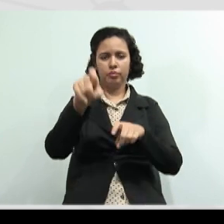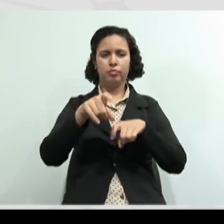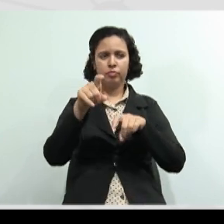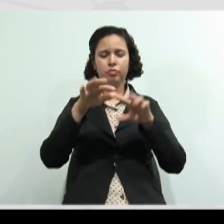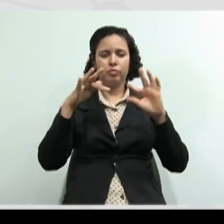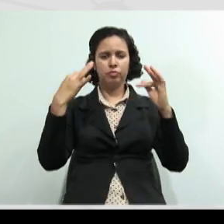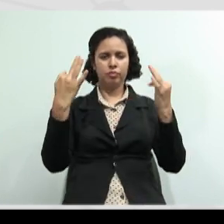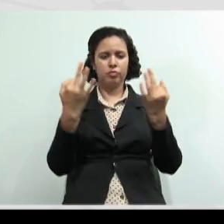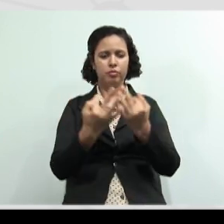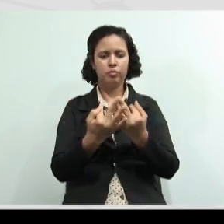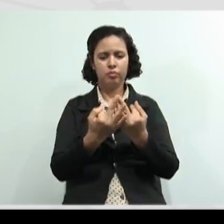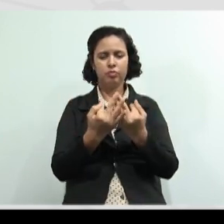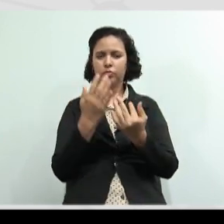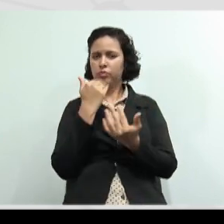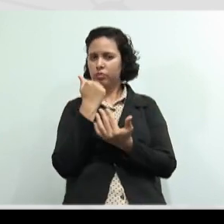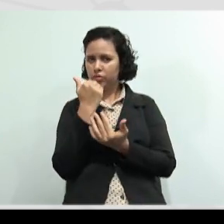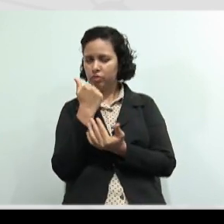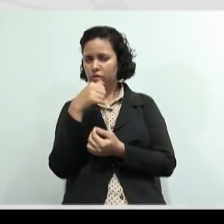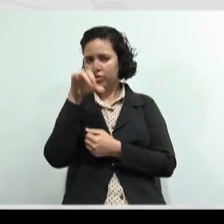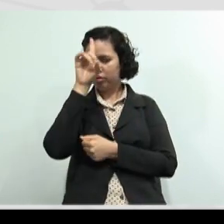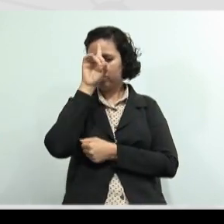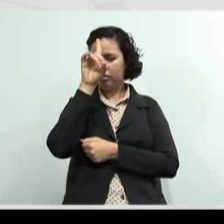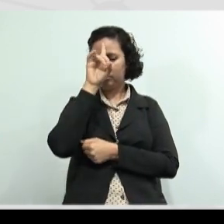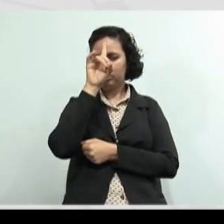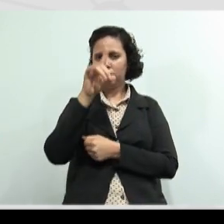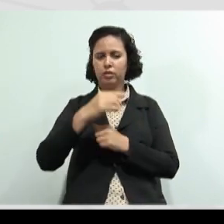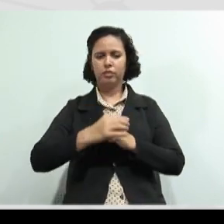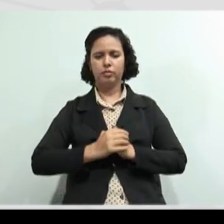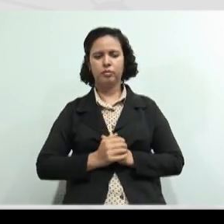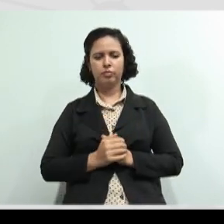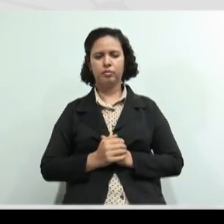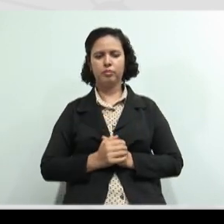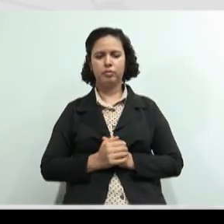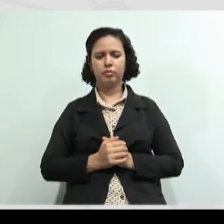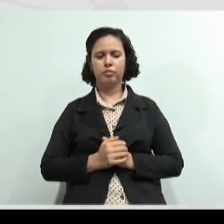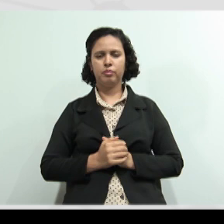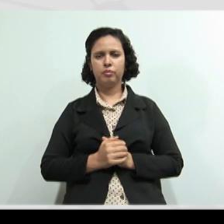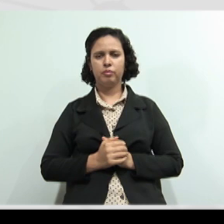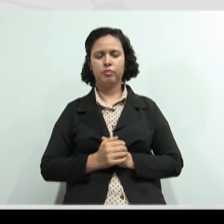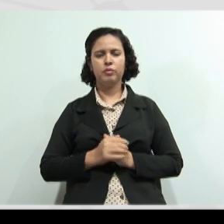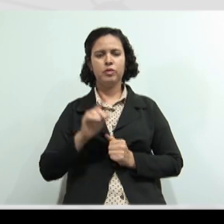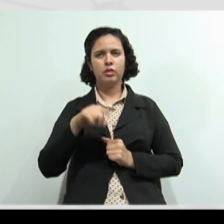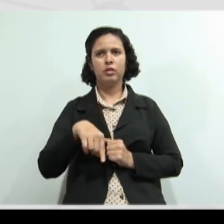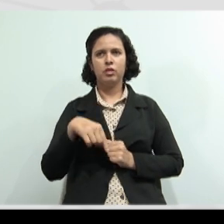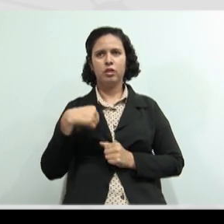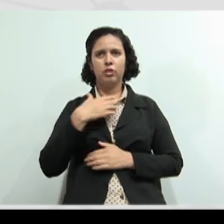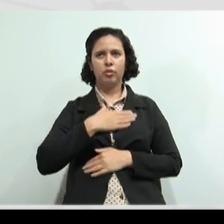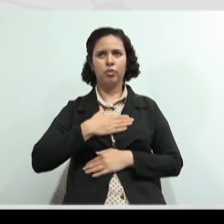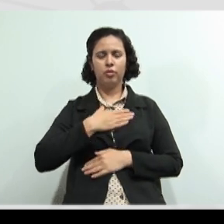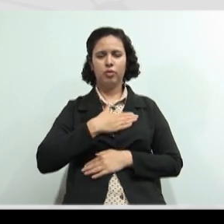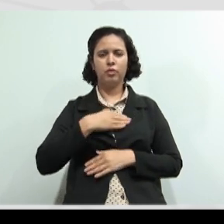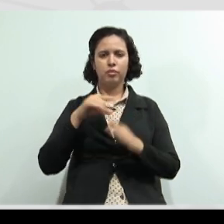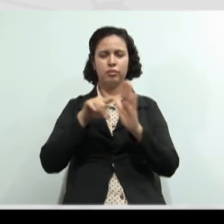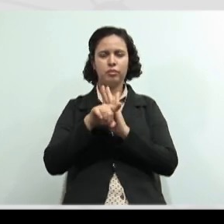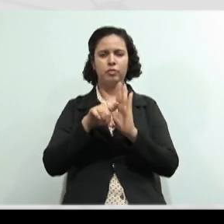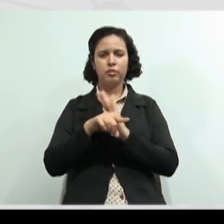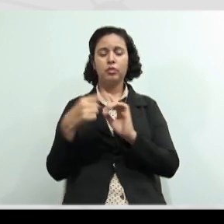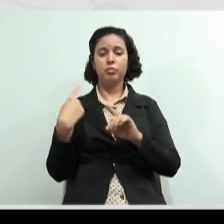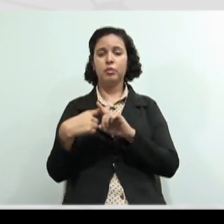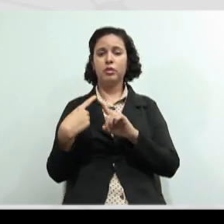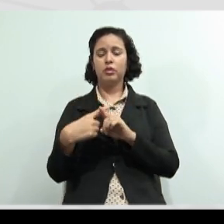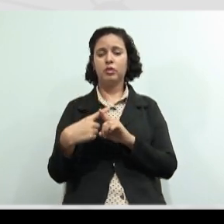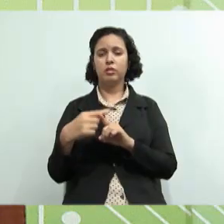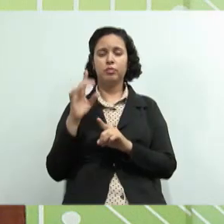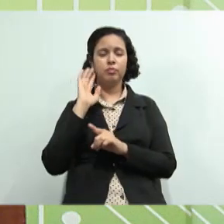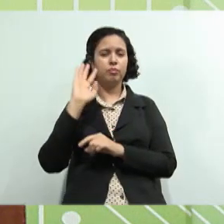para as nossas refeições diárias? Essa é uma das minhas perguntas preferidas desse questionário, porque leva a gente a